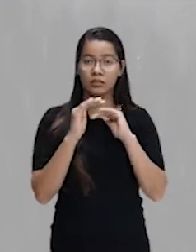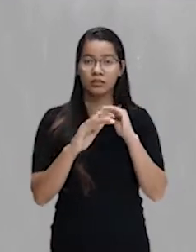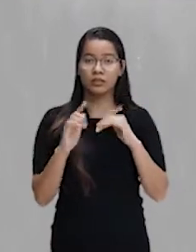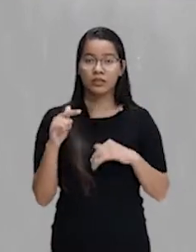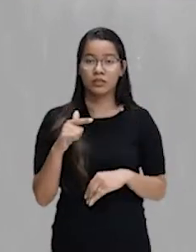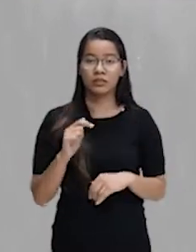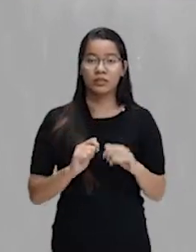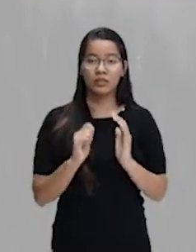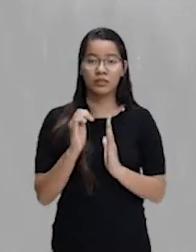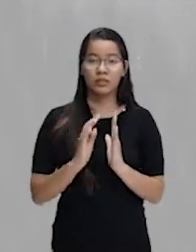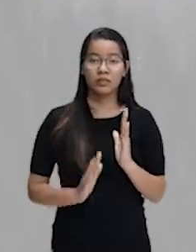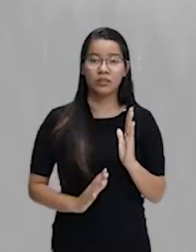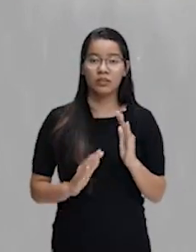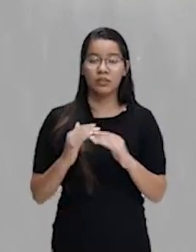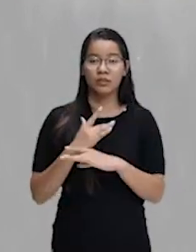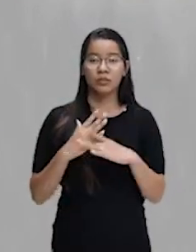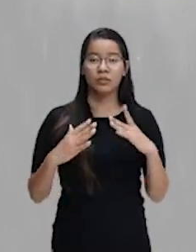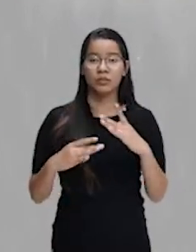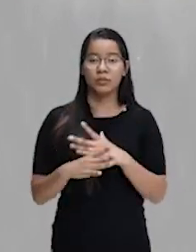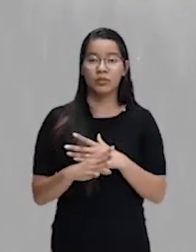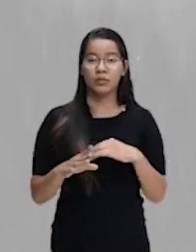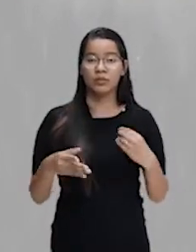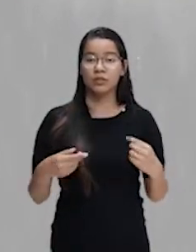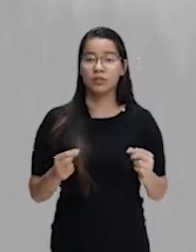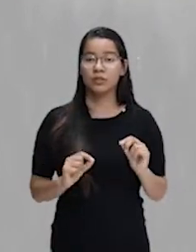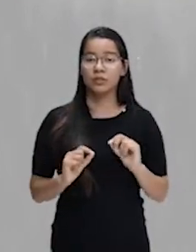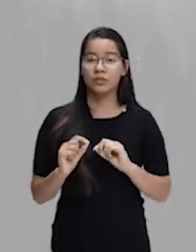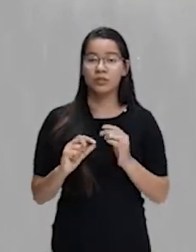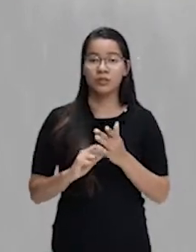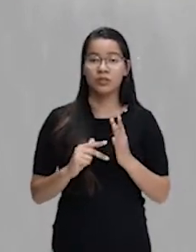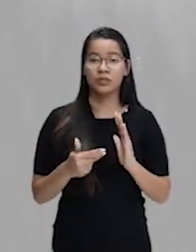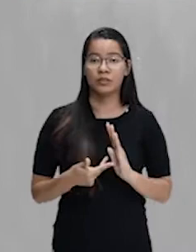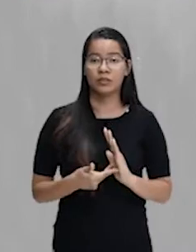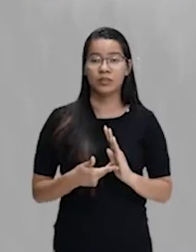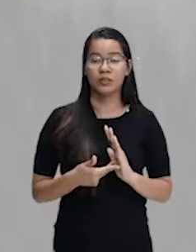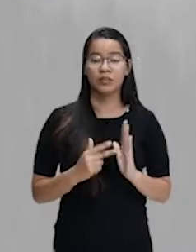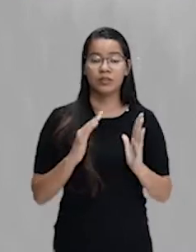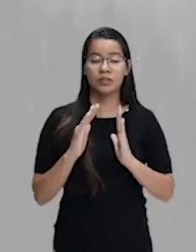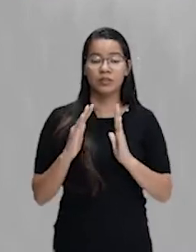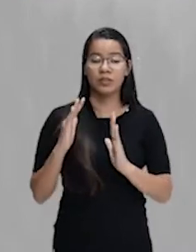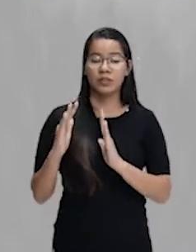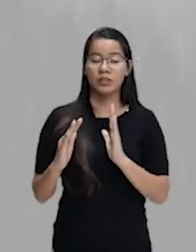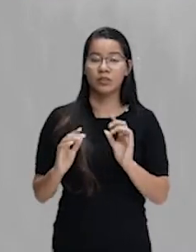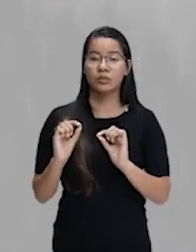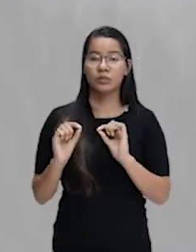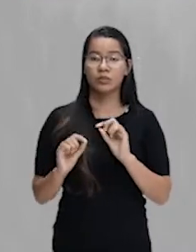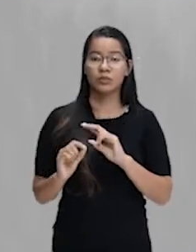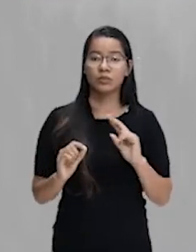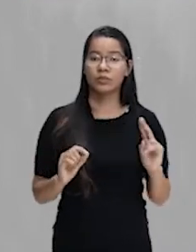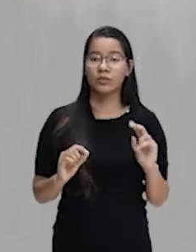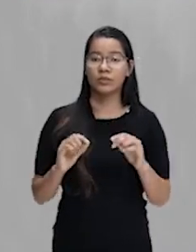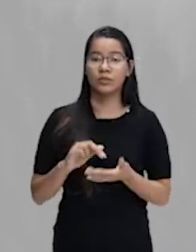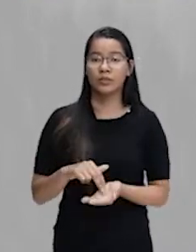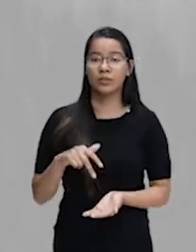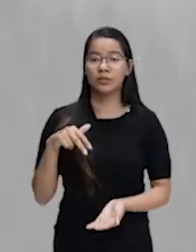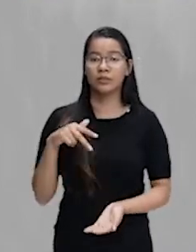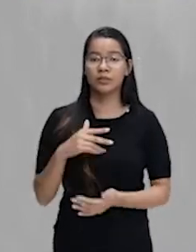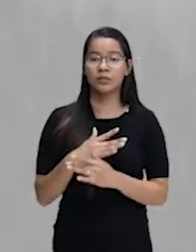dessas atividades urbanas, ou seja, as faces desse chamado, entre aspas, renascimento